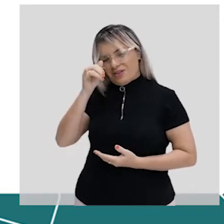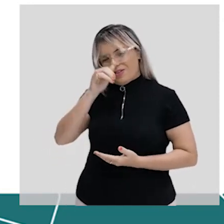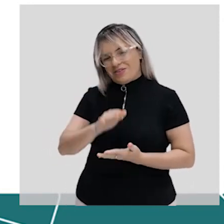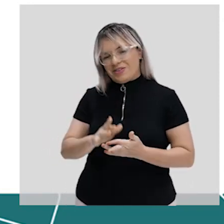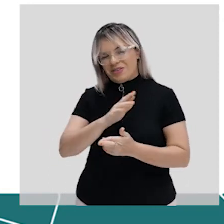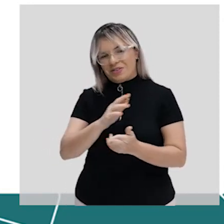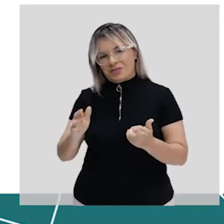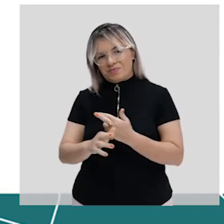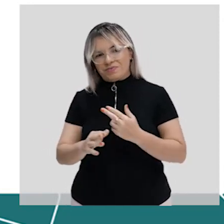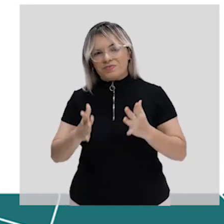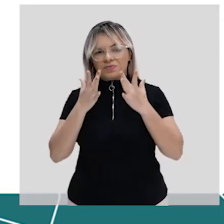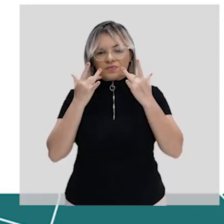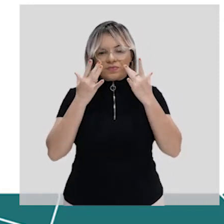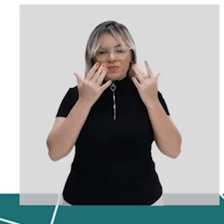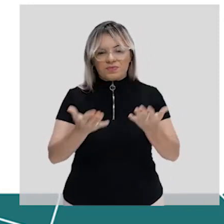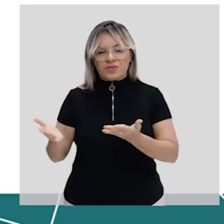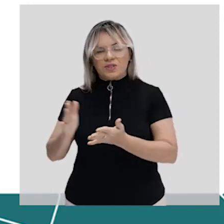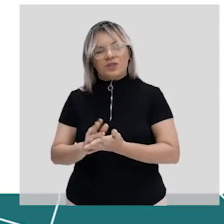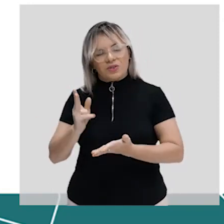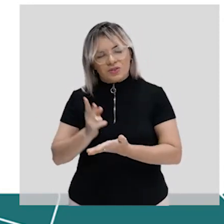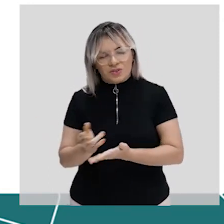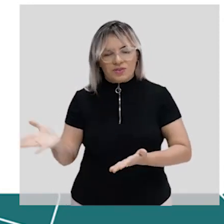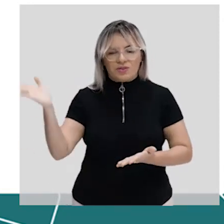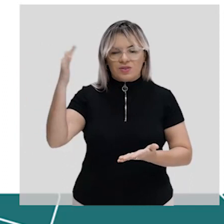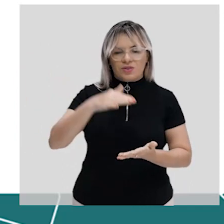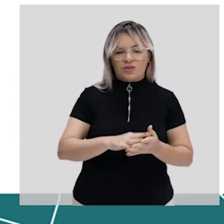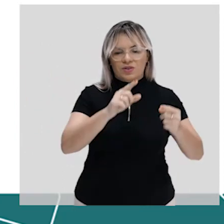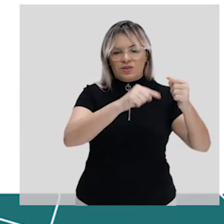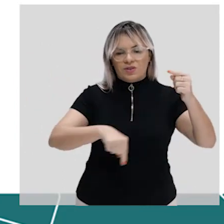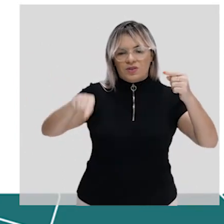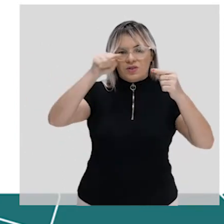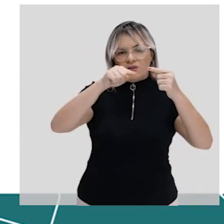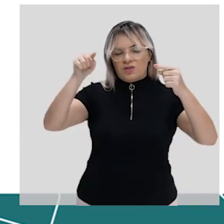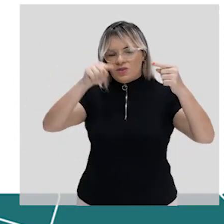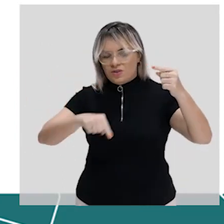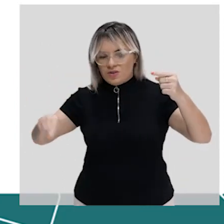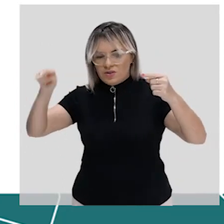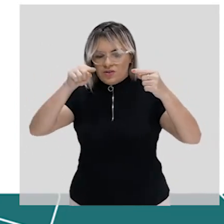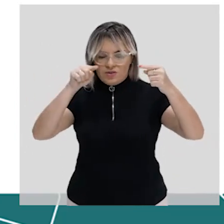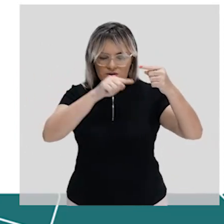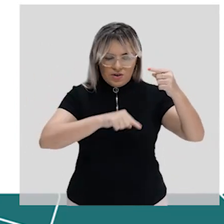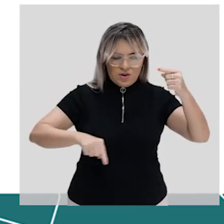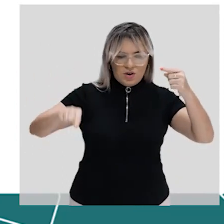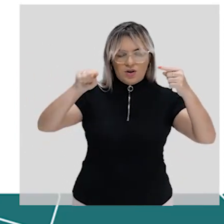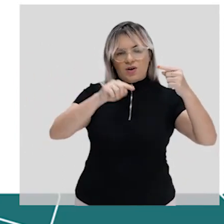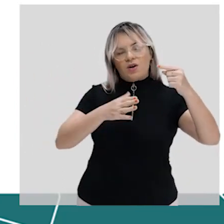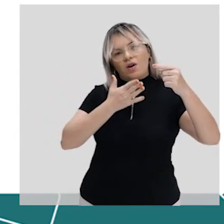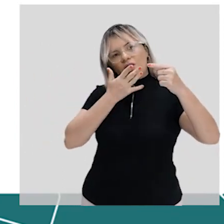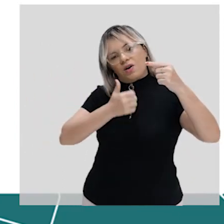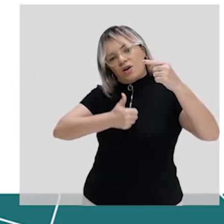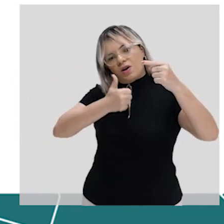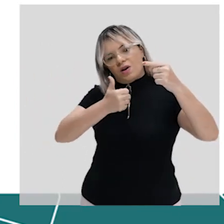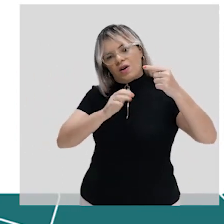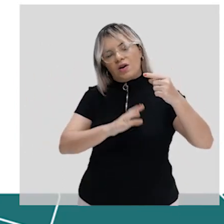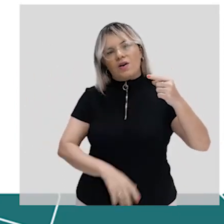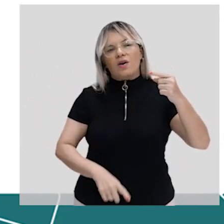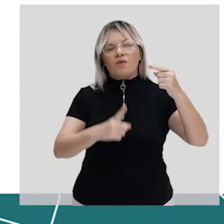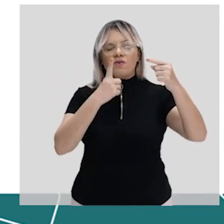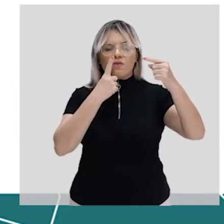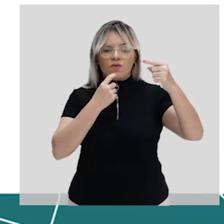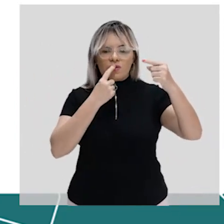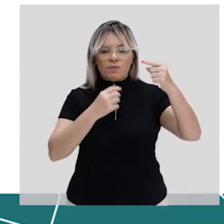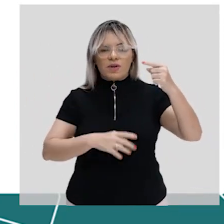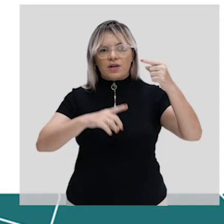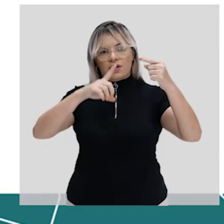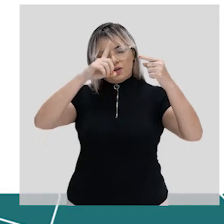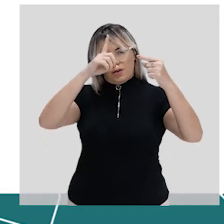continuando. Temos aqui, né, como os conjuntos A e B, A, B e C, as cores primárias, vermelho, amarelo e azul. E aqui é para que fique